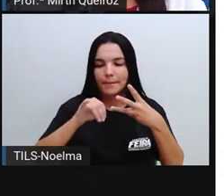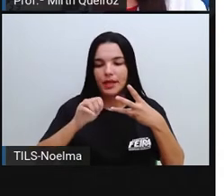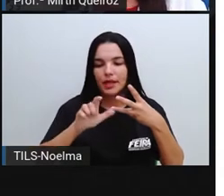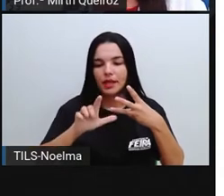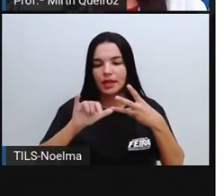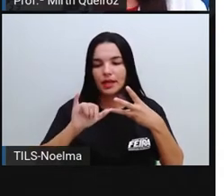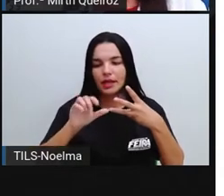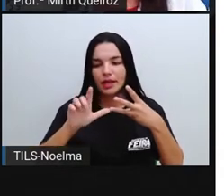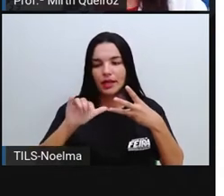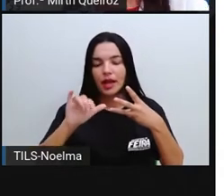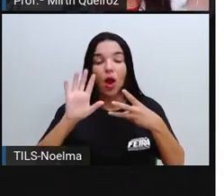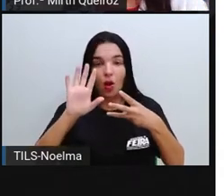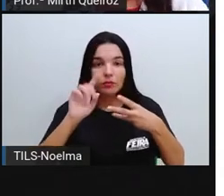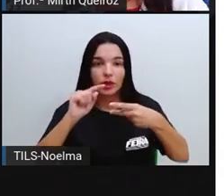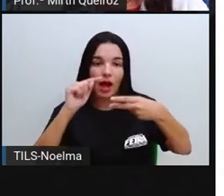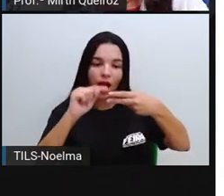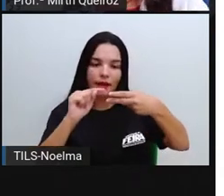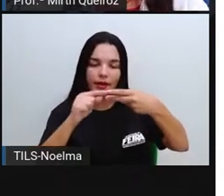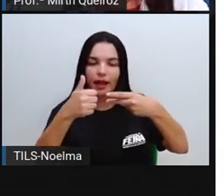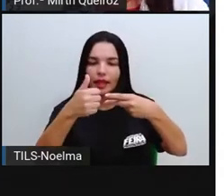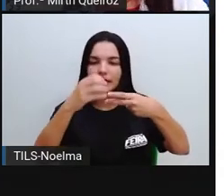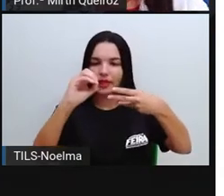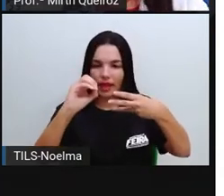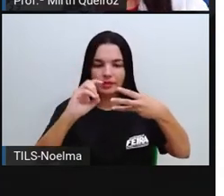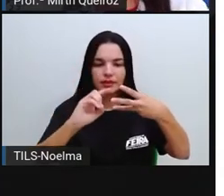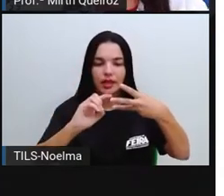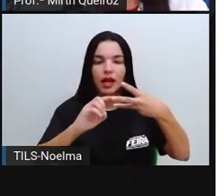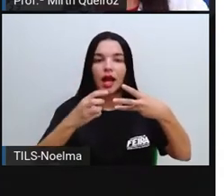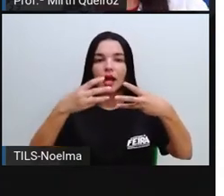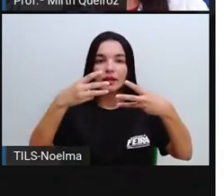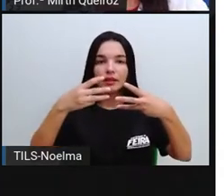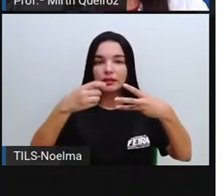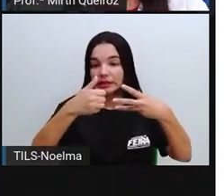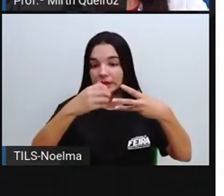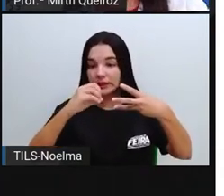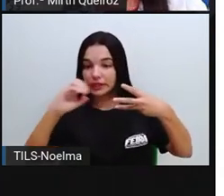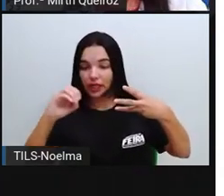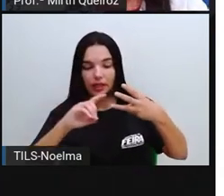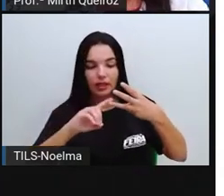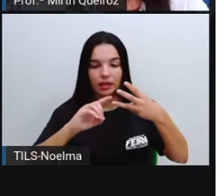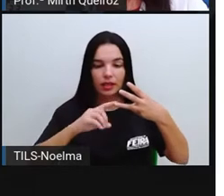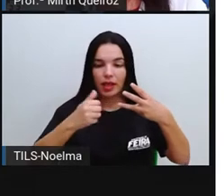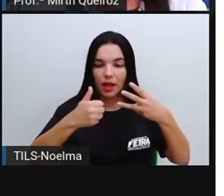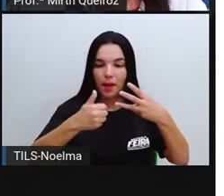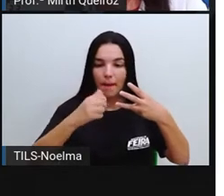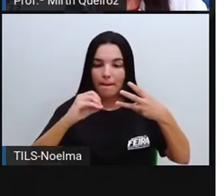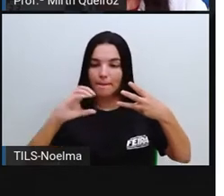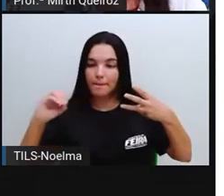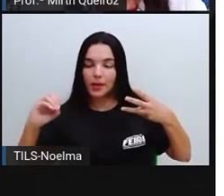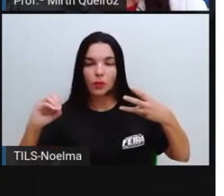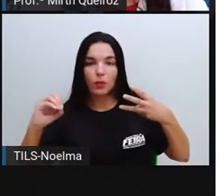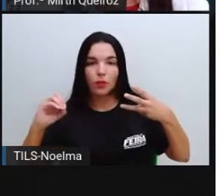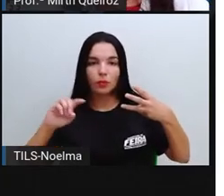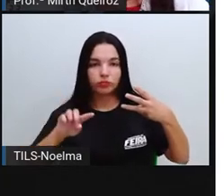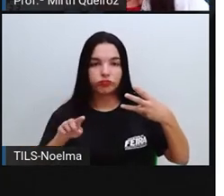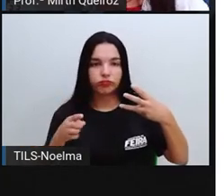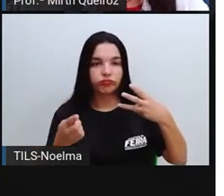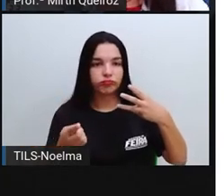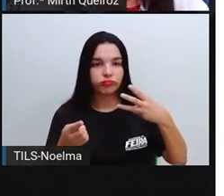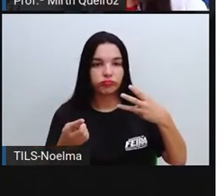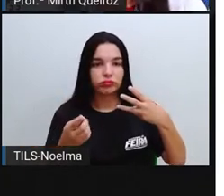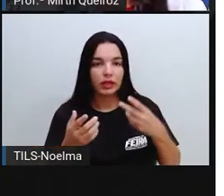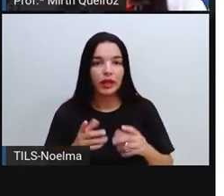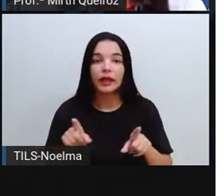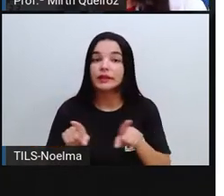1.000 mililitros. Ou seja, 1 litro equivale a 1.000 ml, certo? que é o que a gente mais utiliza. E ele também